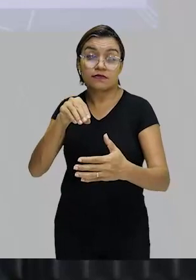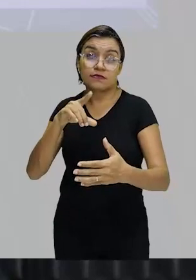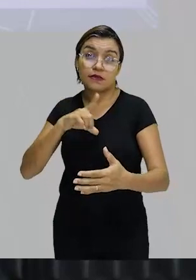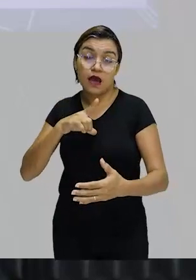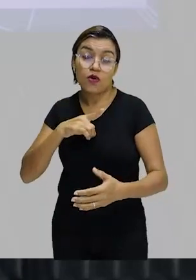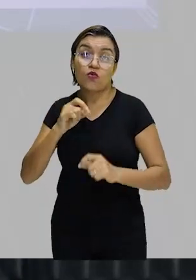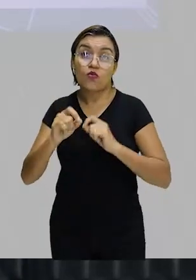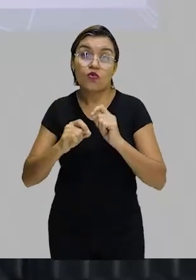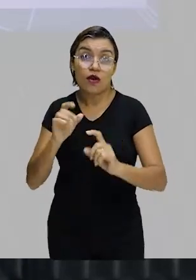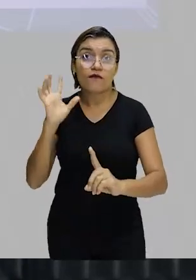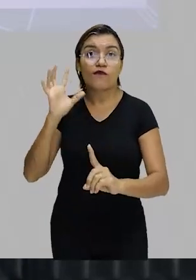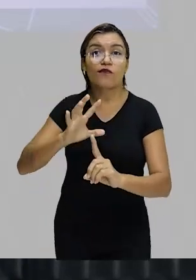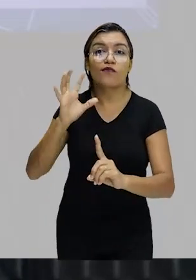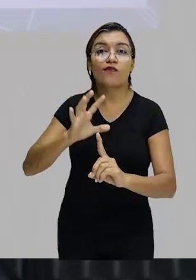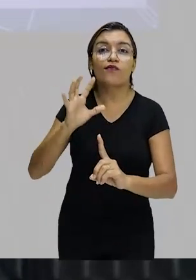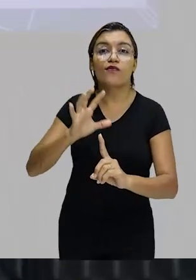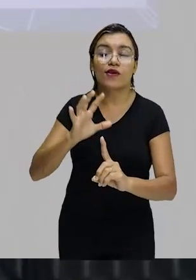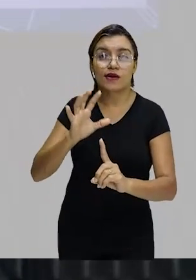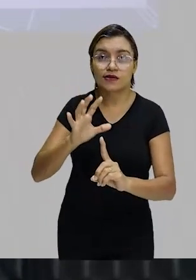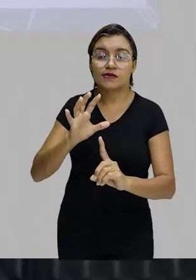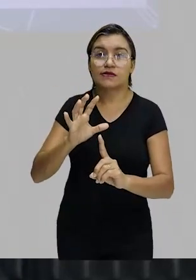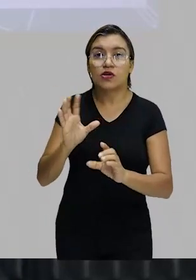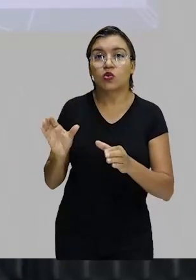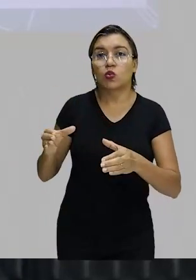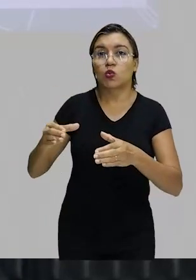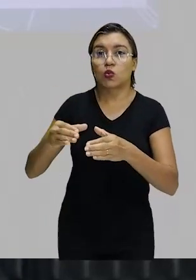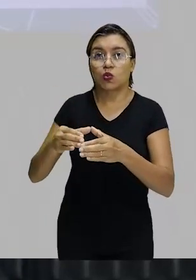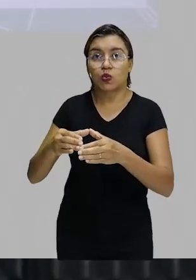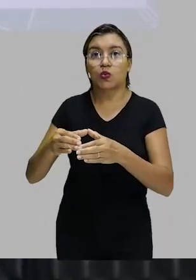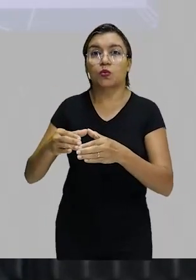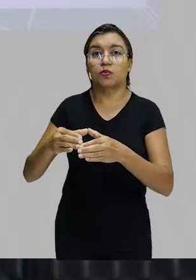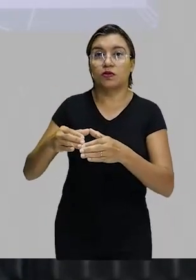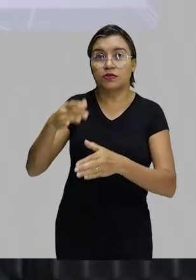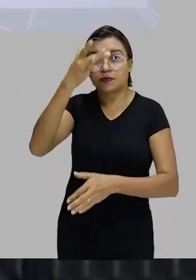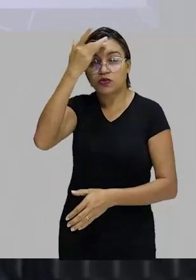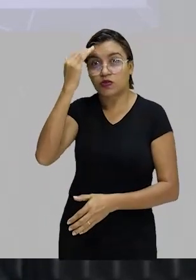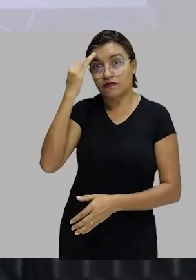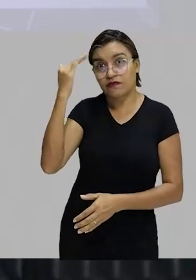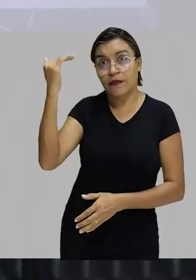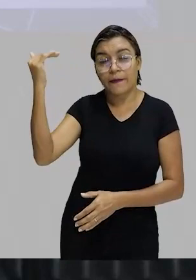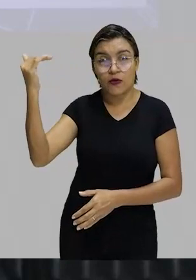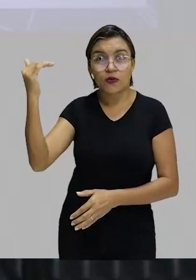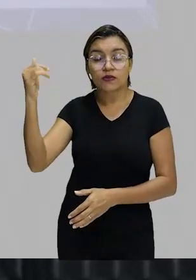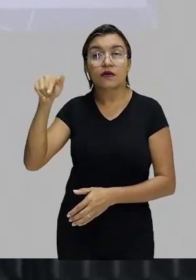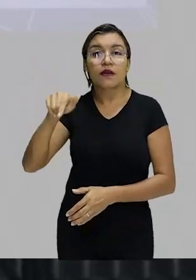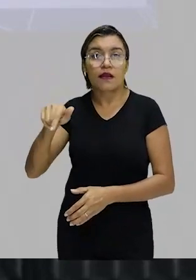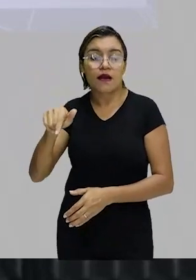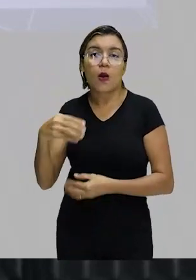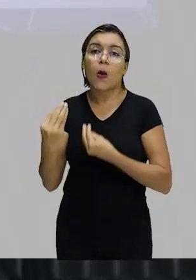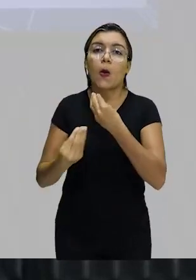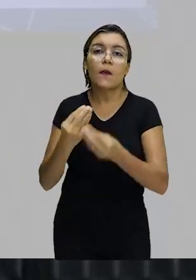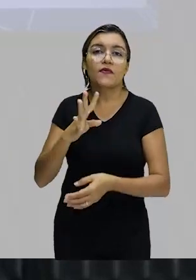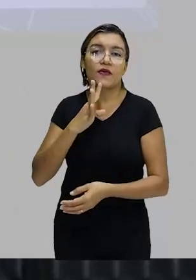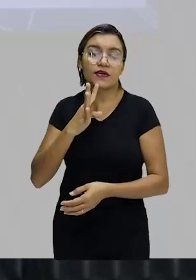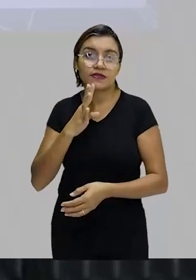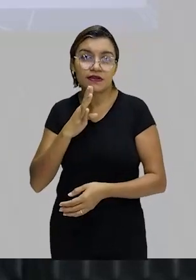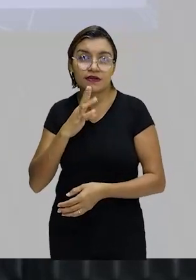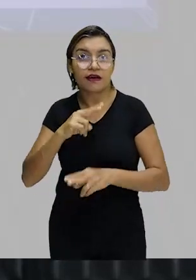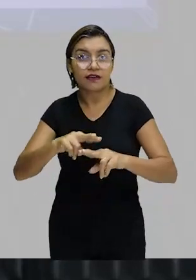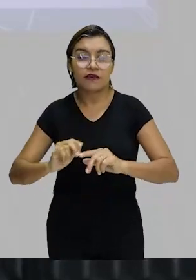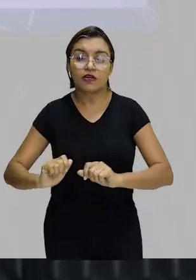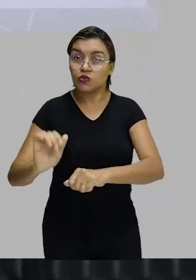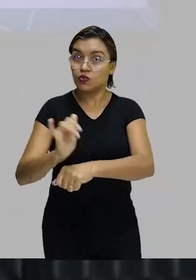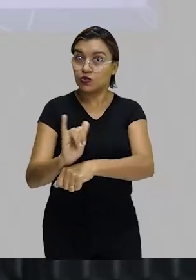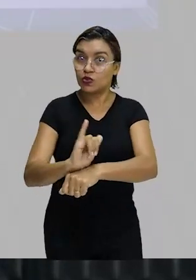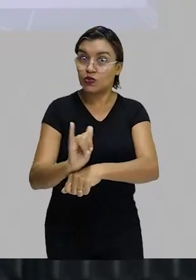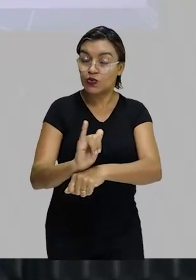vidas das pessoas. Como é que a gente conhece a vida das celebridades? Justamente pelas mídias. Aquilo que nós vemos no